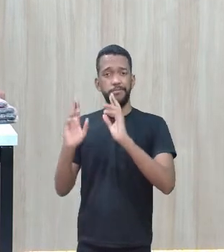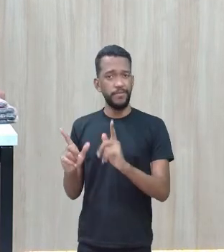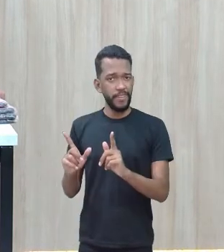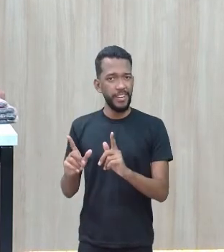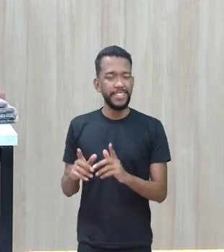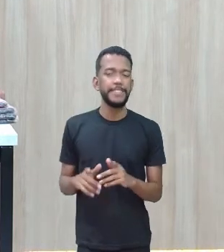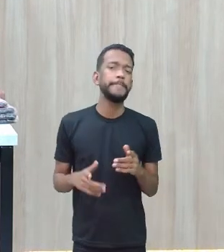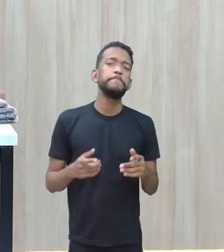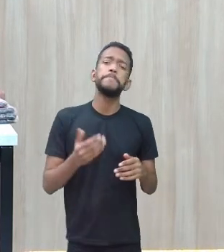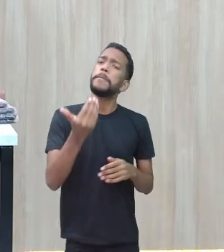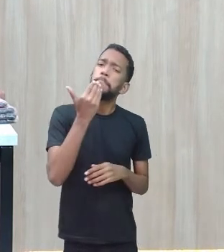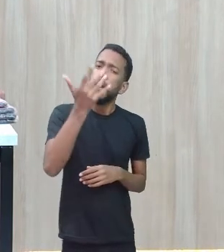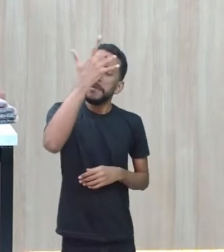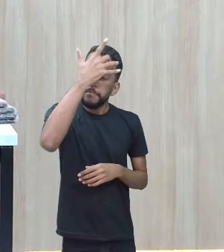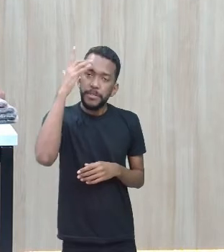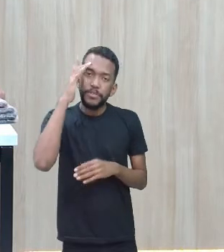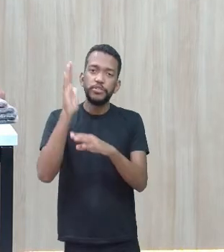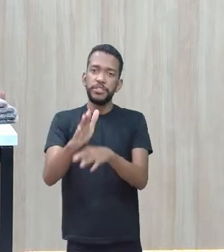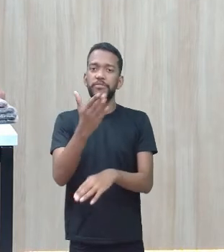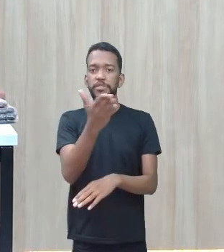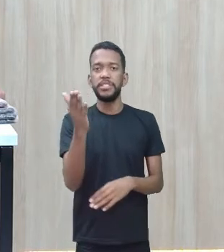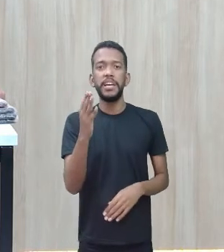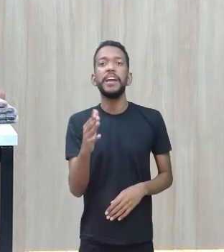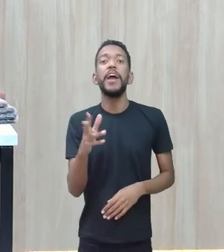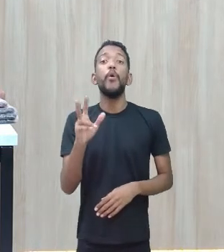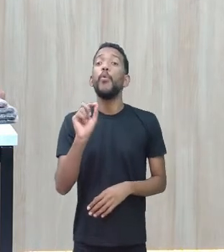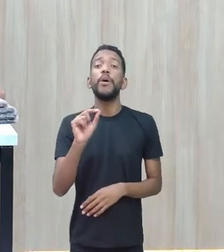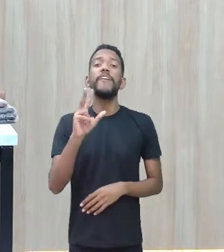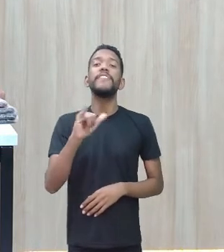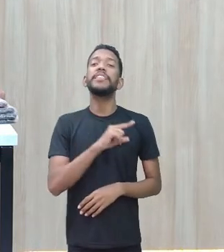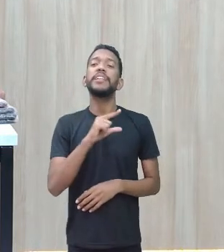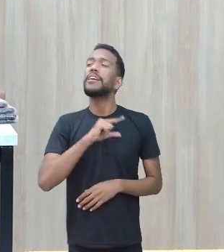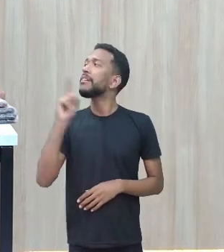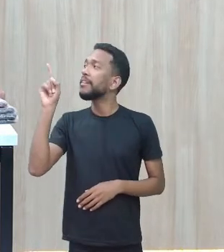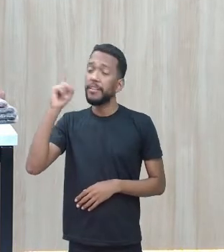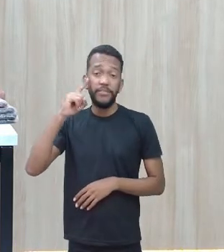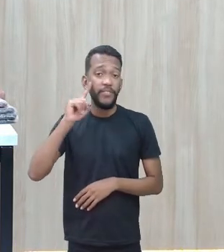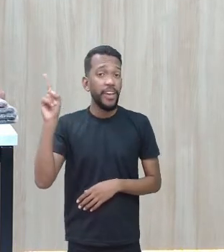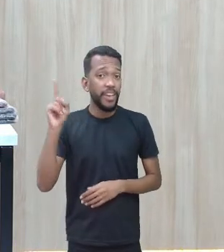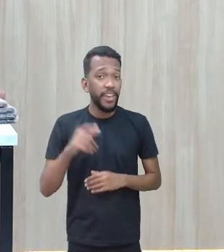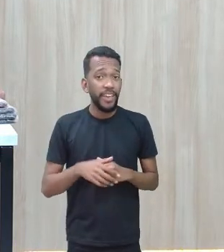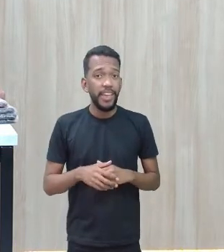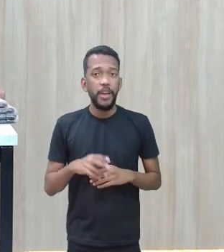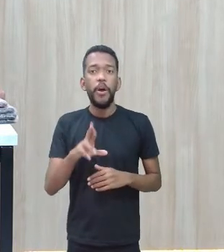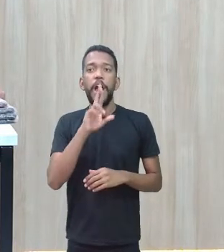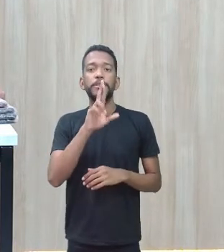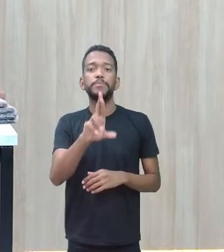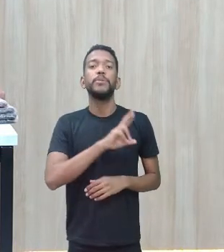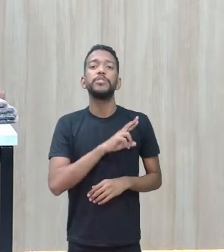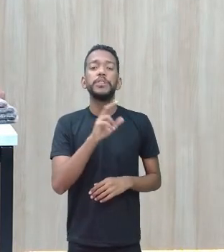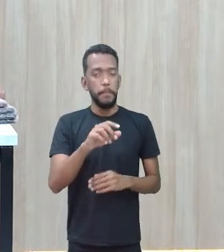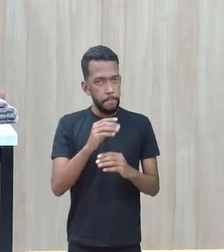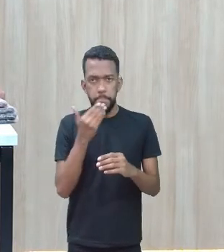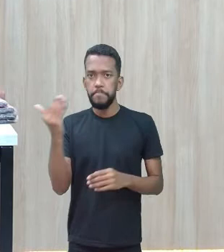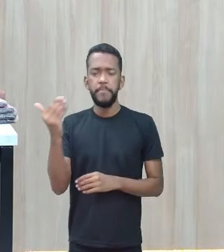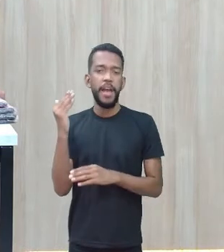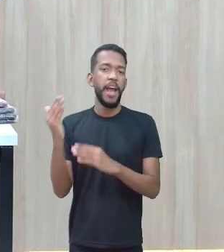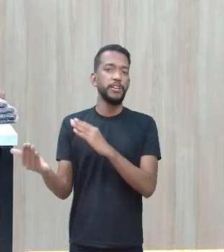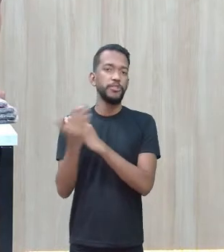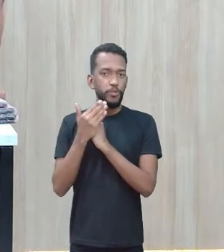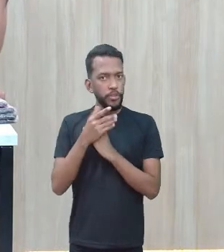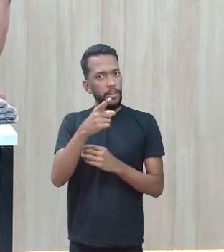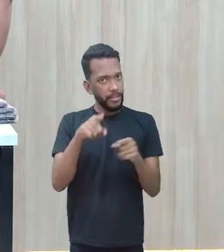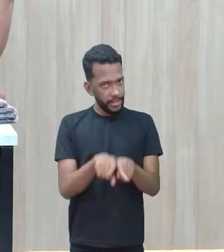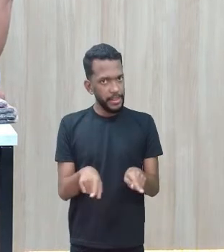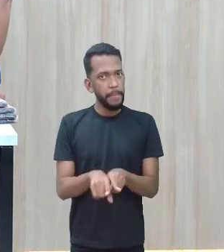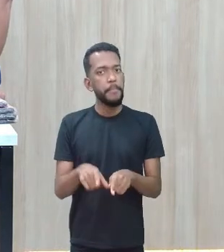para alguém ajudar vocês. O que é que vai ter aí? Como é? Como é a resposta? Pede ajuda. Arrisquem